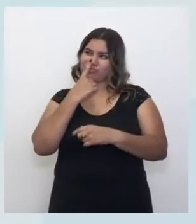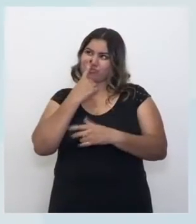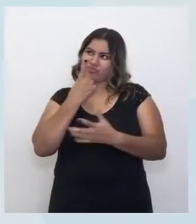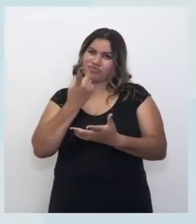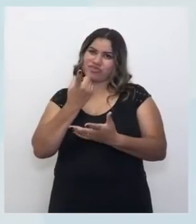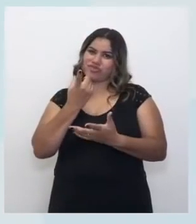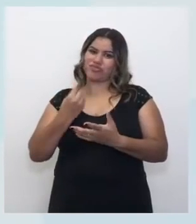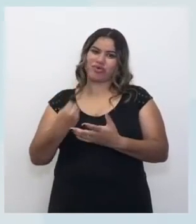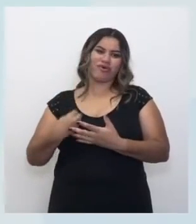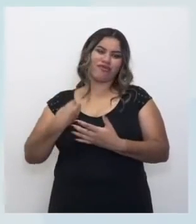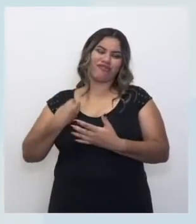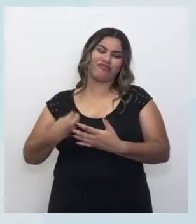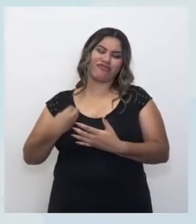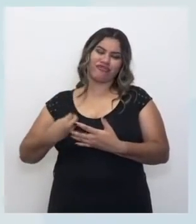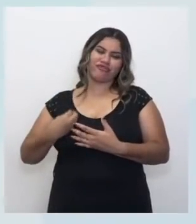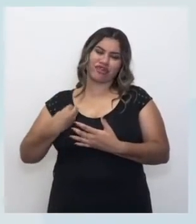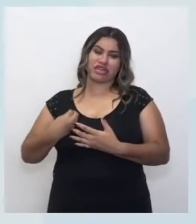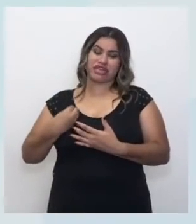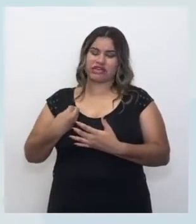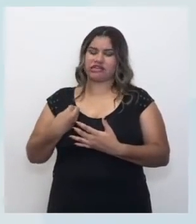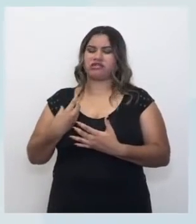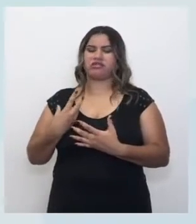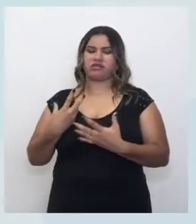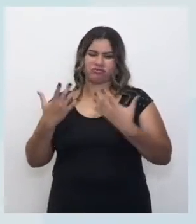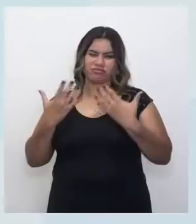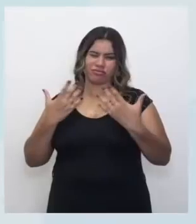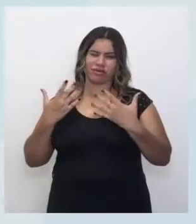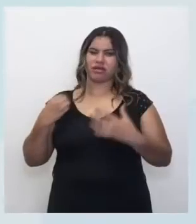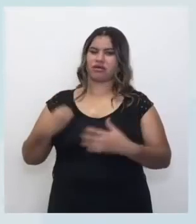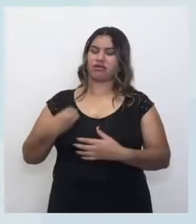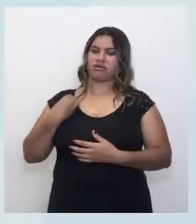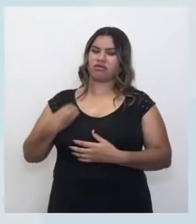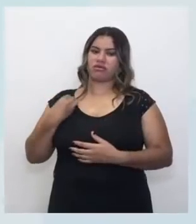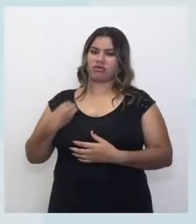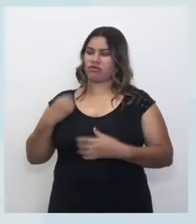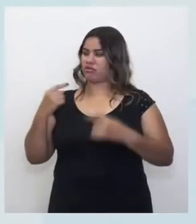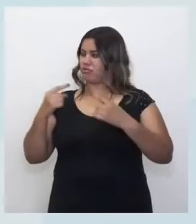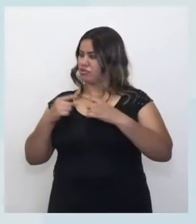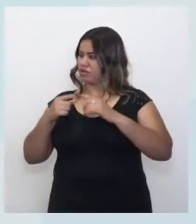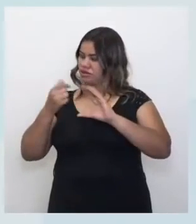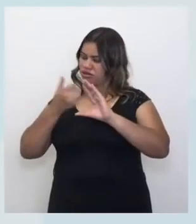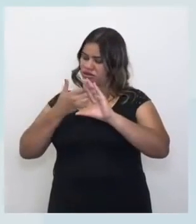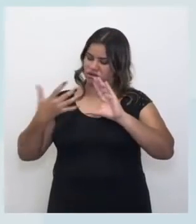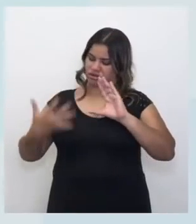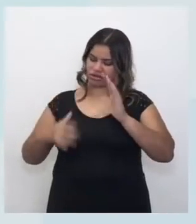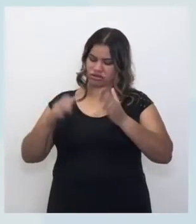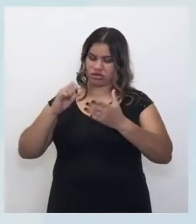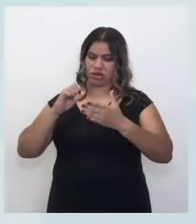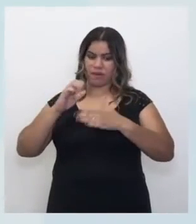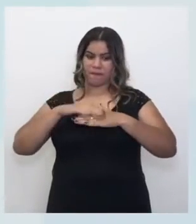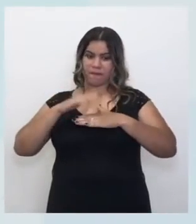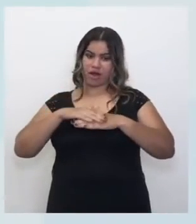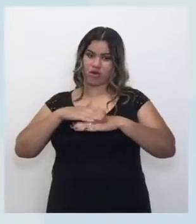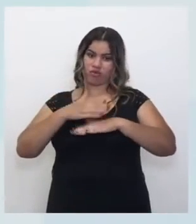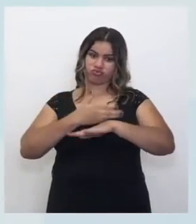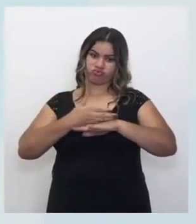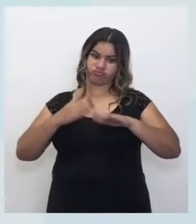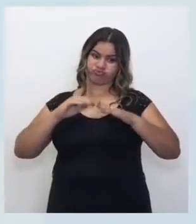a vida, né, de um indivíduo. E ainda, enquanto características das atividades cotidianas, a gente encontra